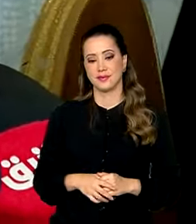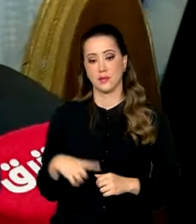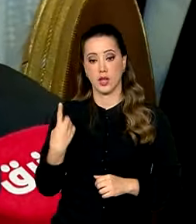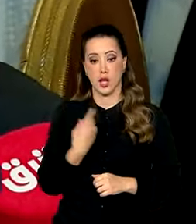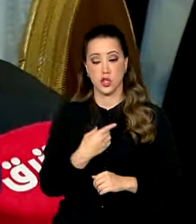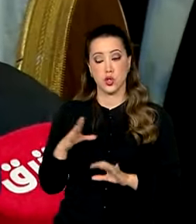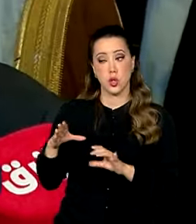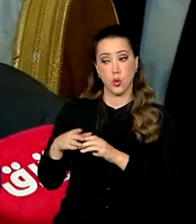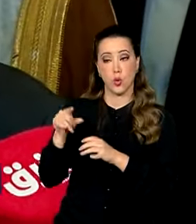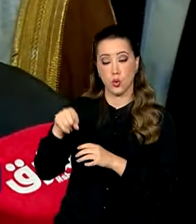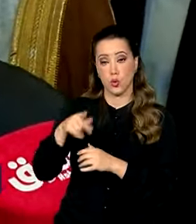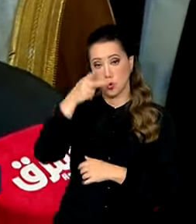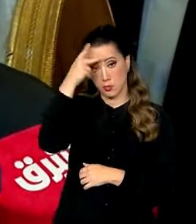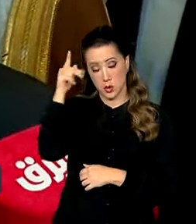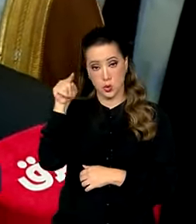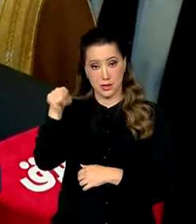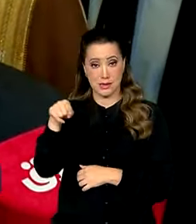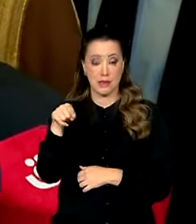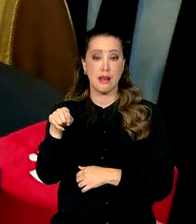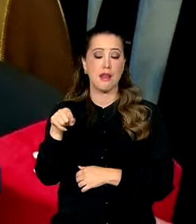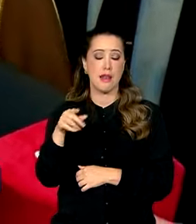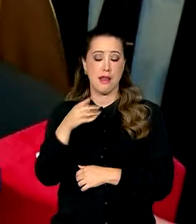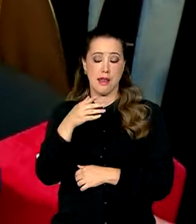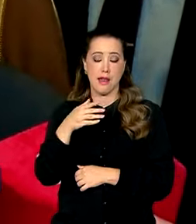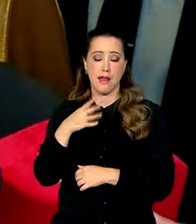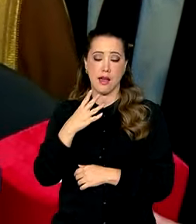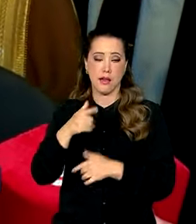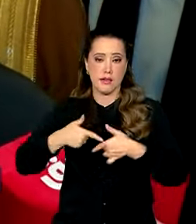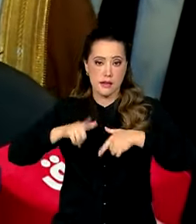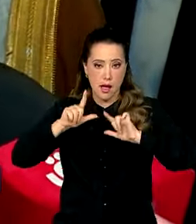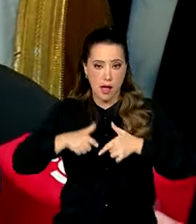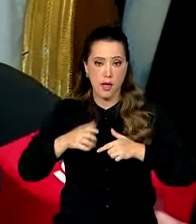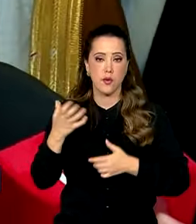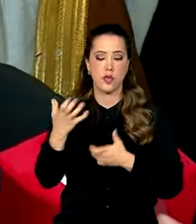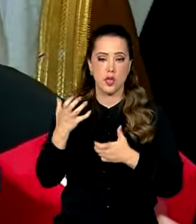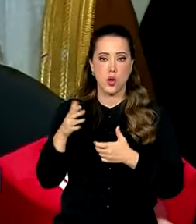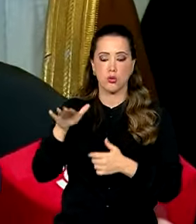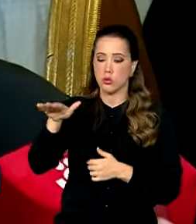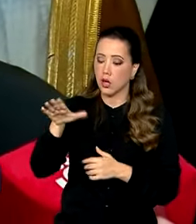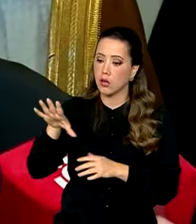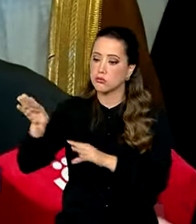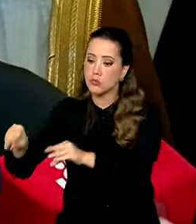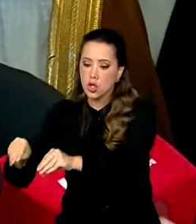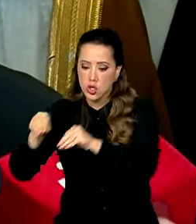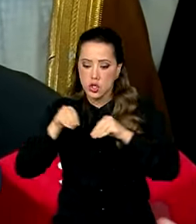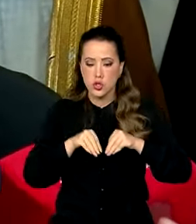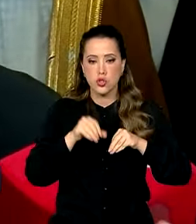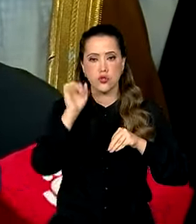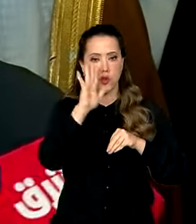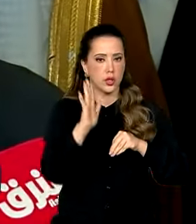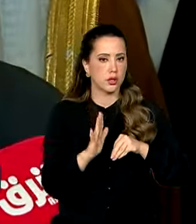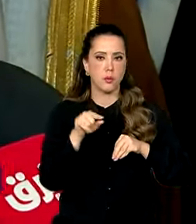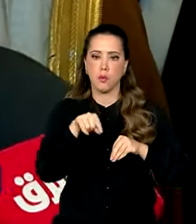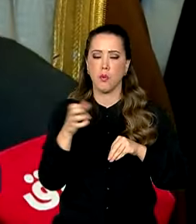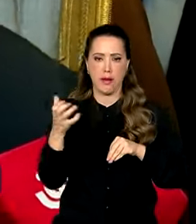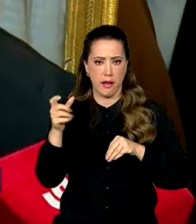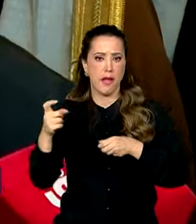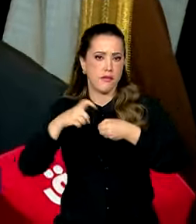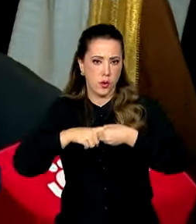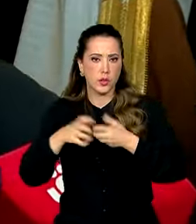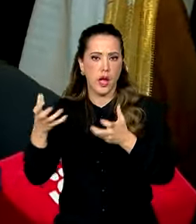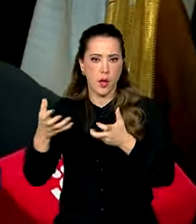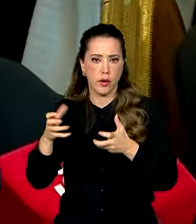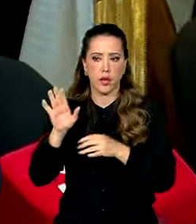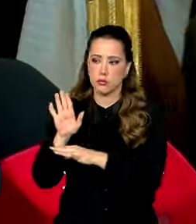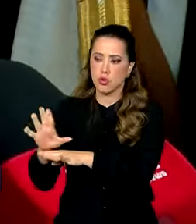lá no Israel e eu quero ver se eu consigo trazer todo e qualquer brasileiro que queira votar para o Brasil. E eu converso